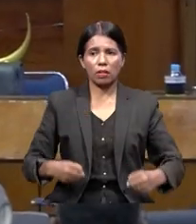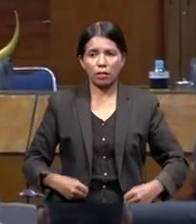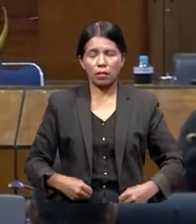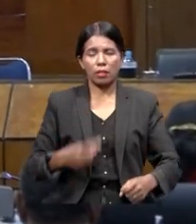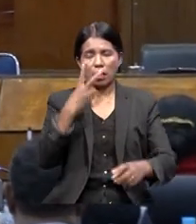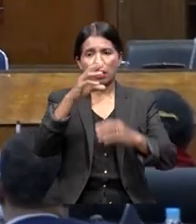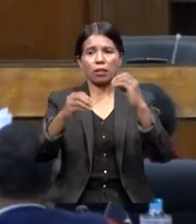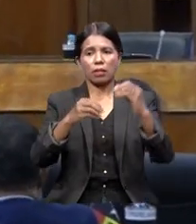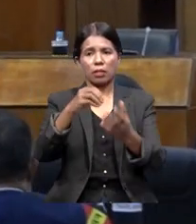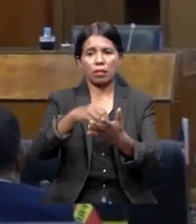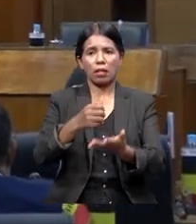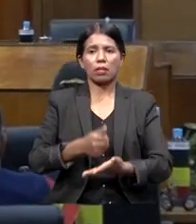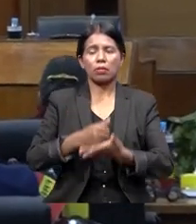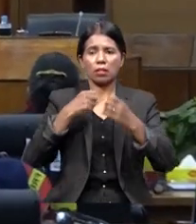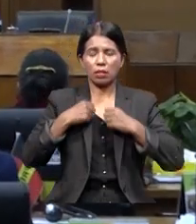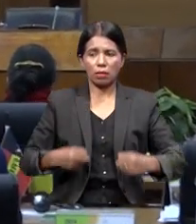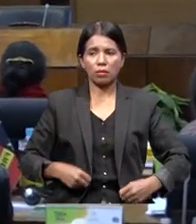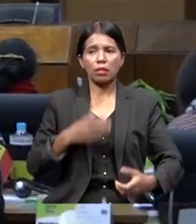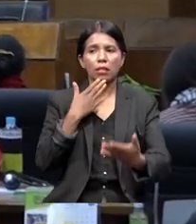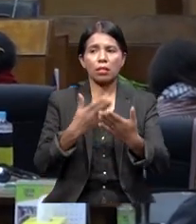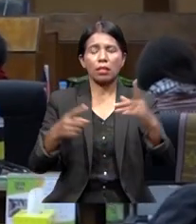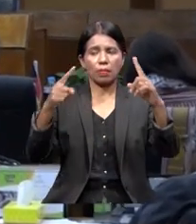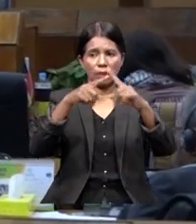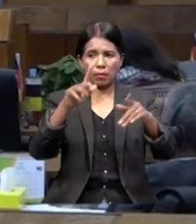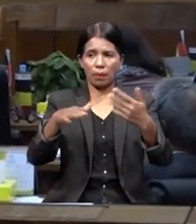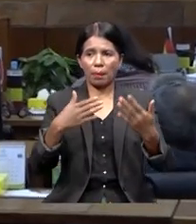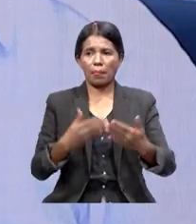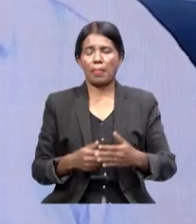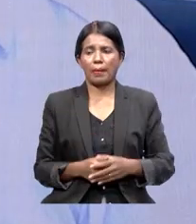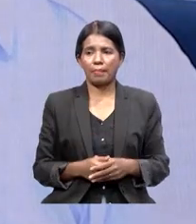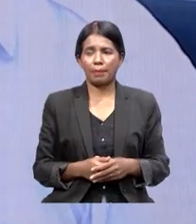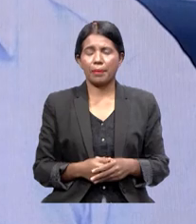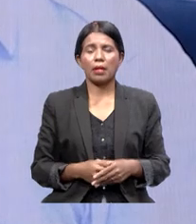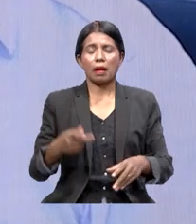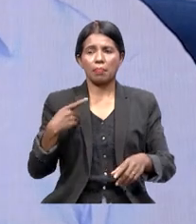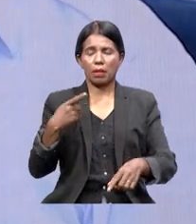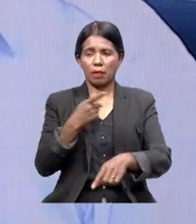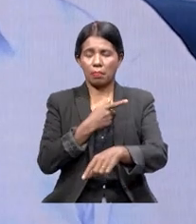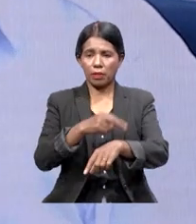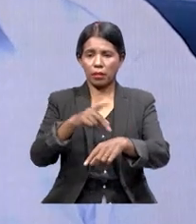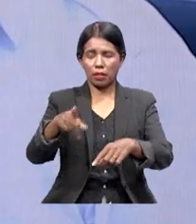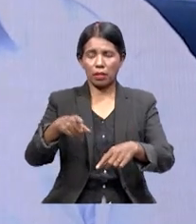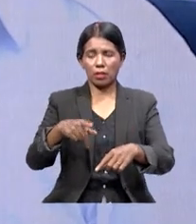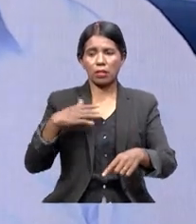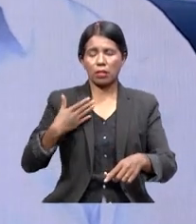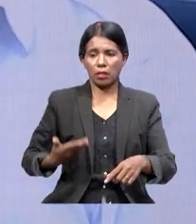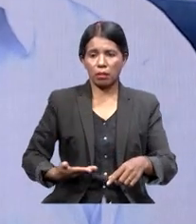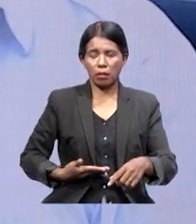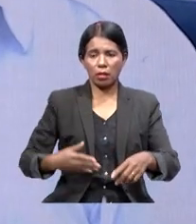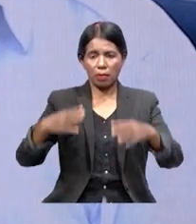solusiona no ne garante atendimento Saudi ne bediak ba povo. Inkeritu parlamentar, senyora presidente